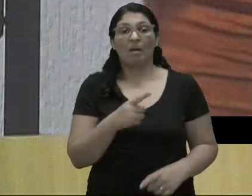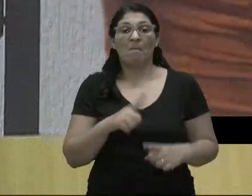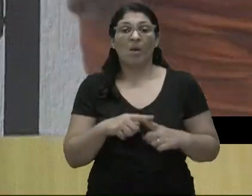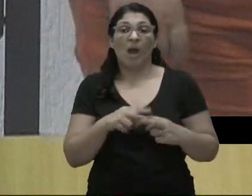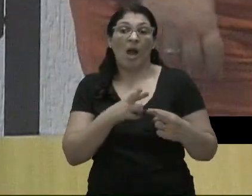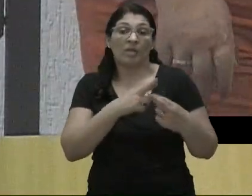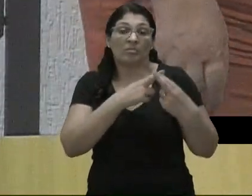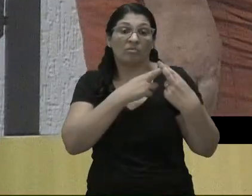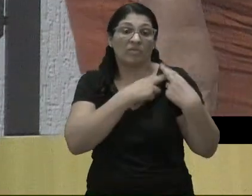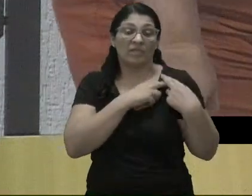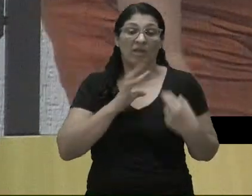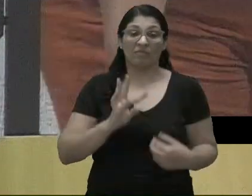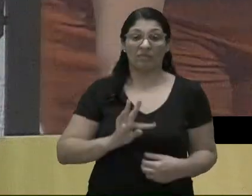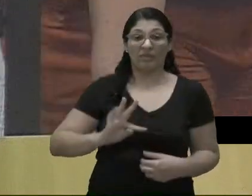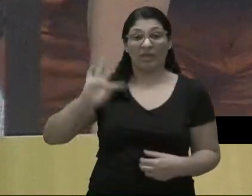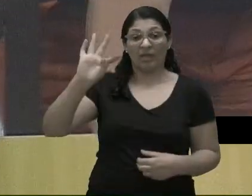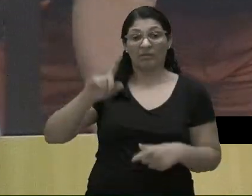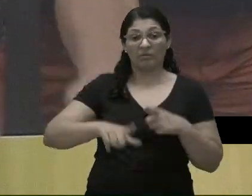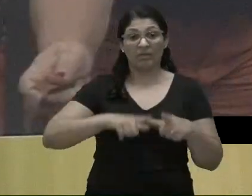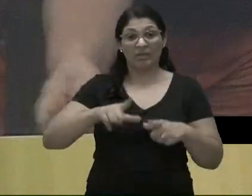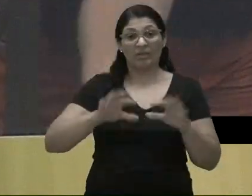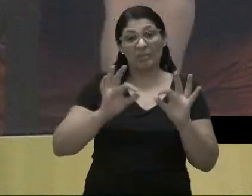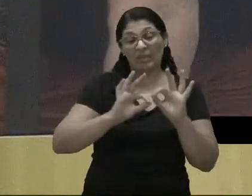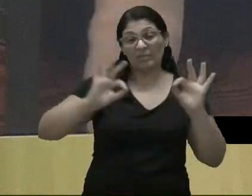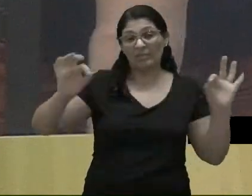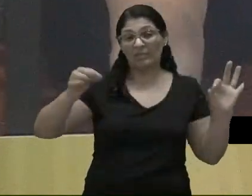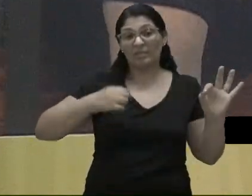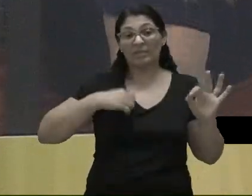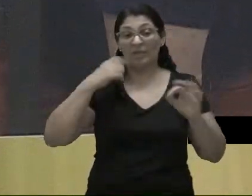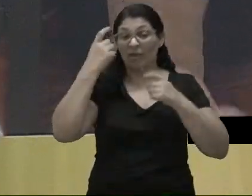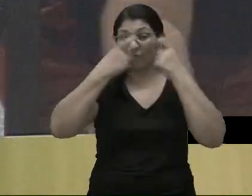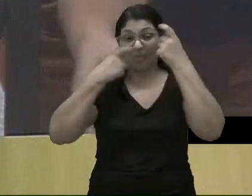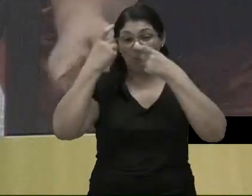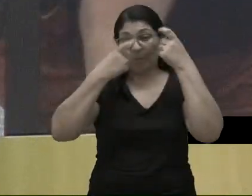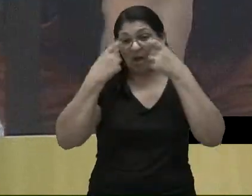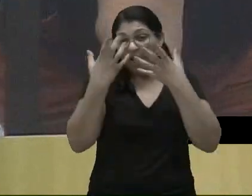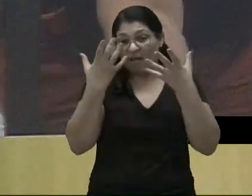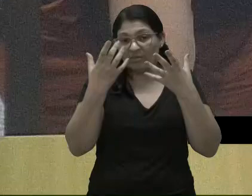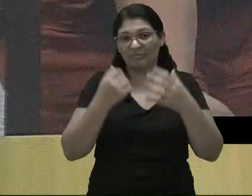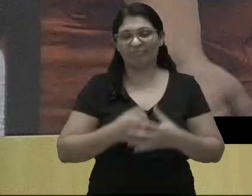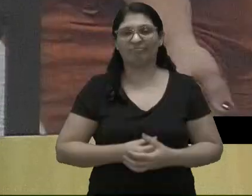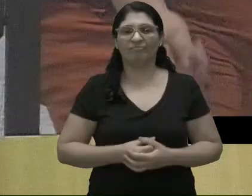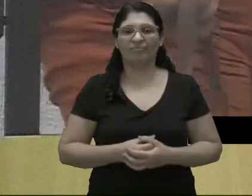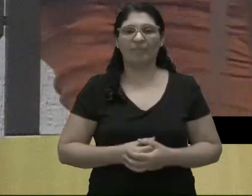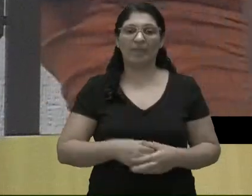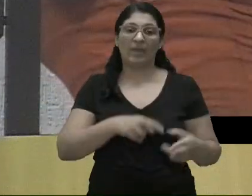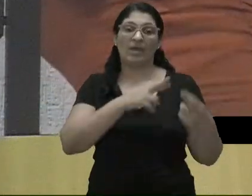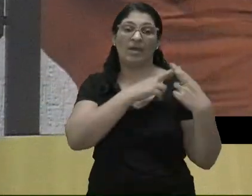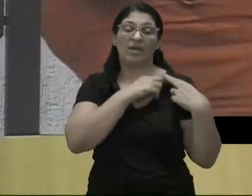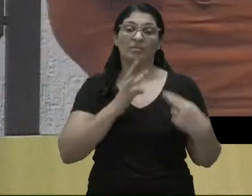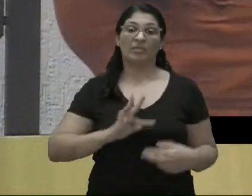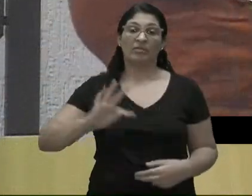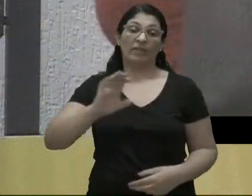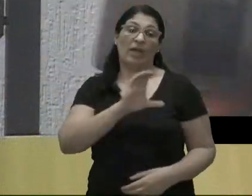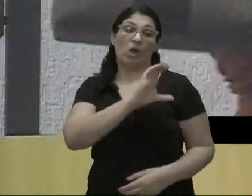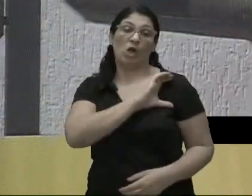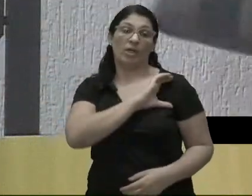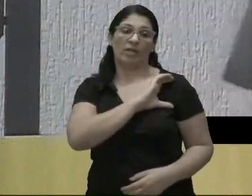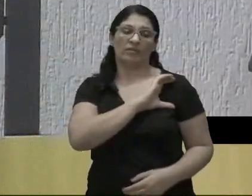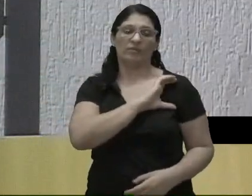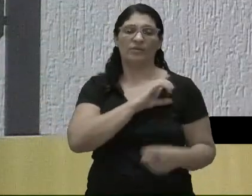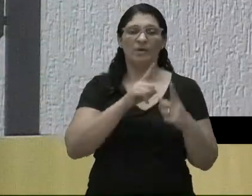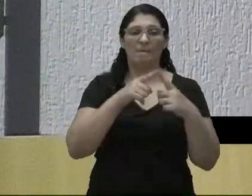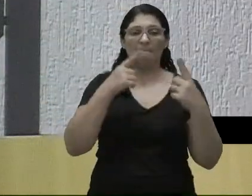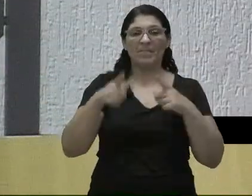à distância. Então, na fala dele, eu fiquei preocupado, porque daí eu olhei aqui, responsável técnico, coordenador, tá? Só que ele